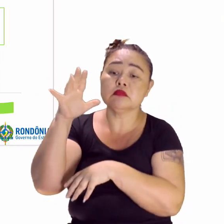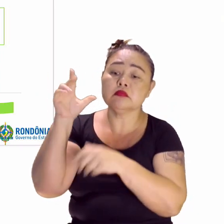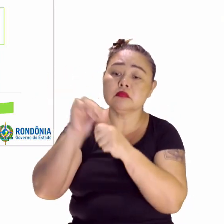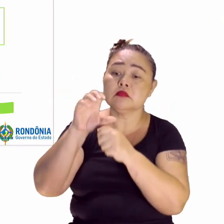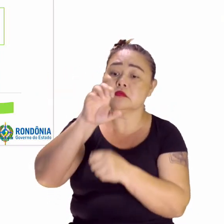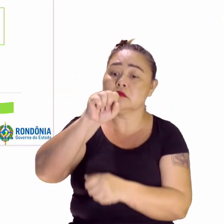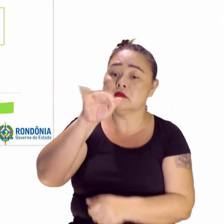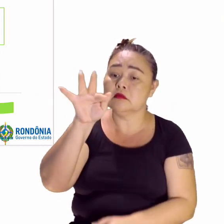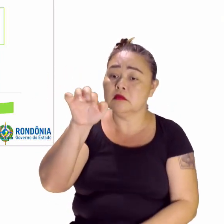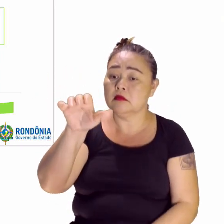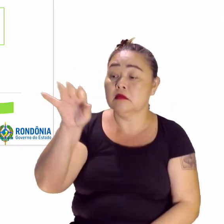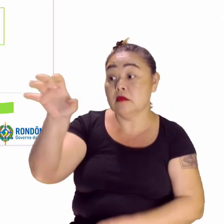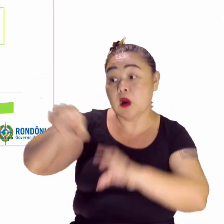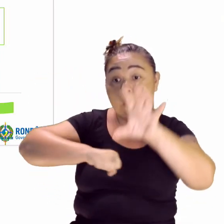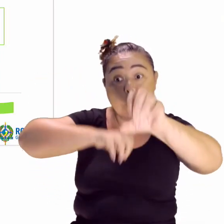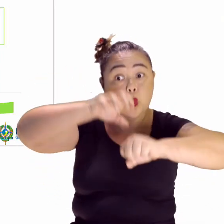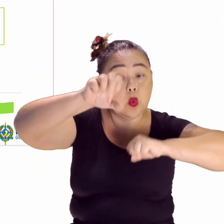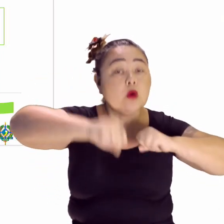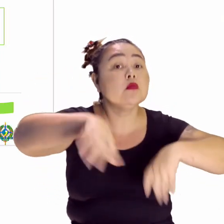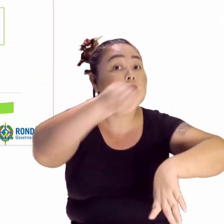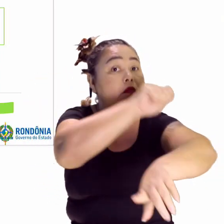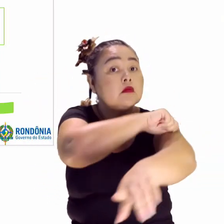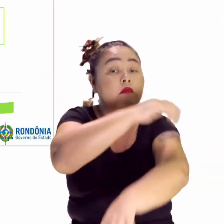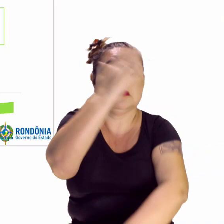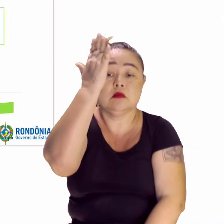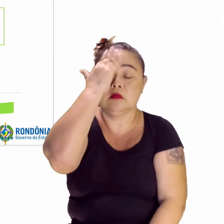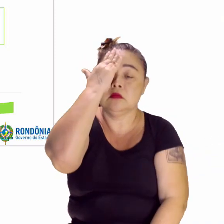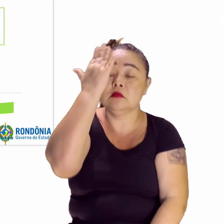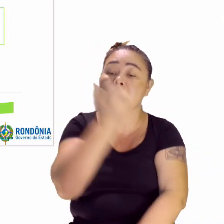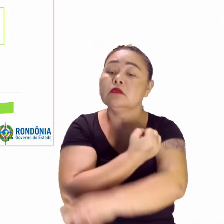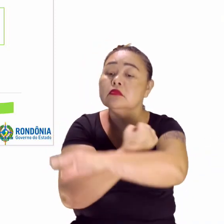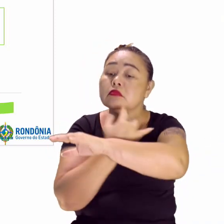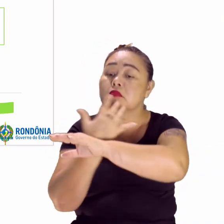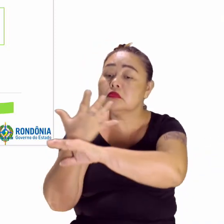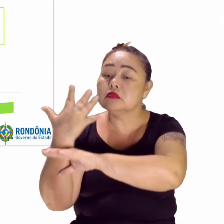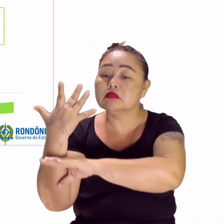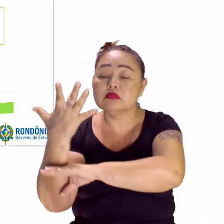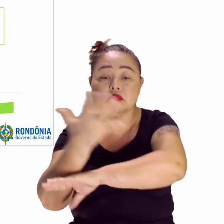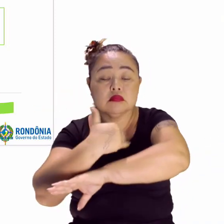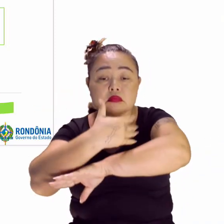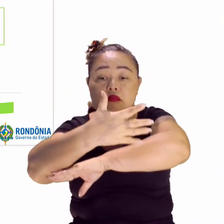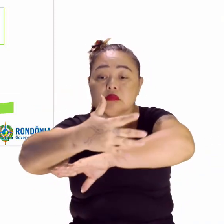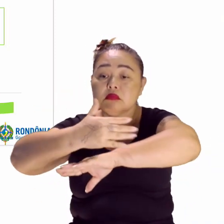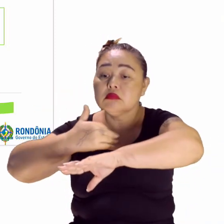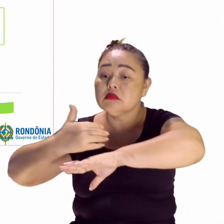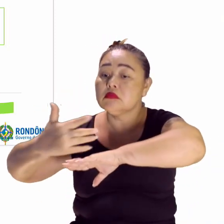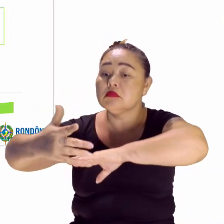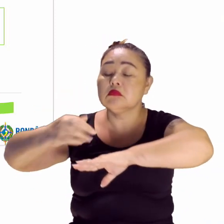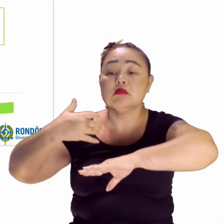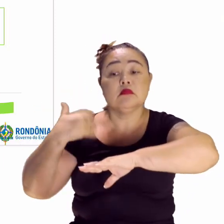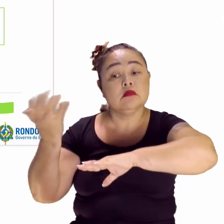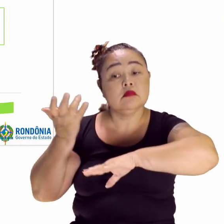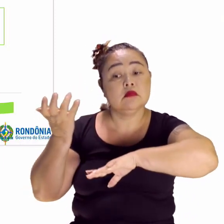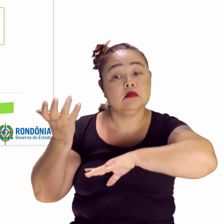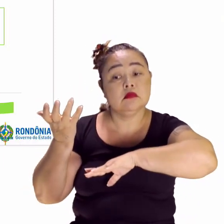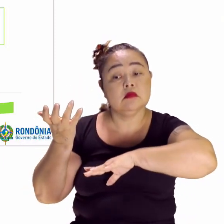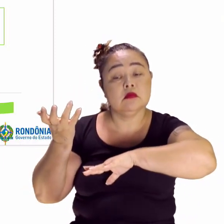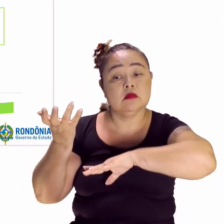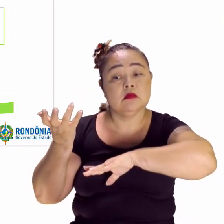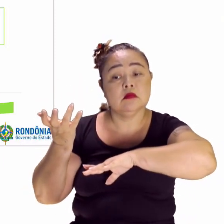nas safras né Exatamente Essa plantação sazonal ela requer todo um